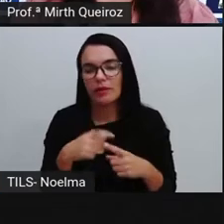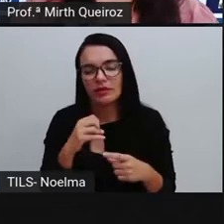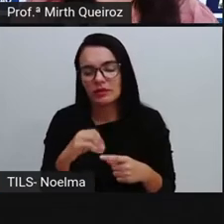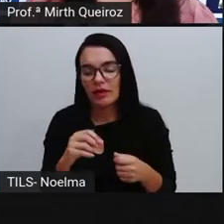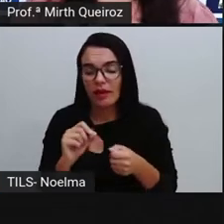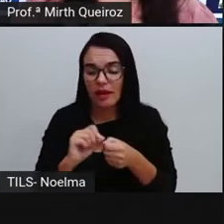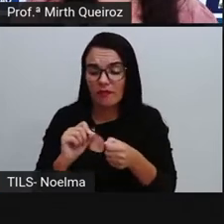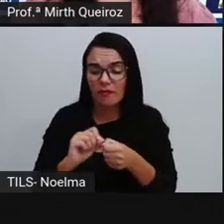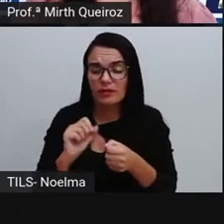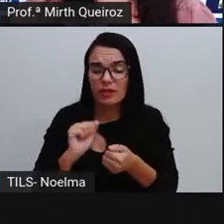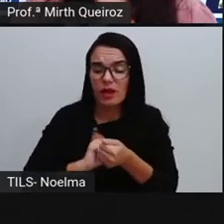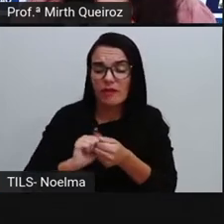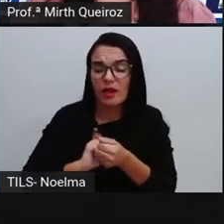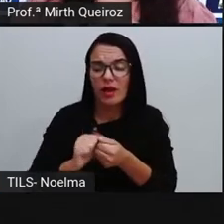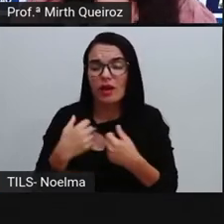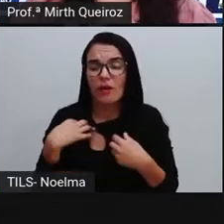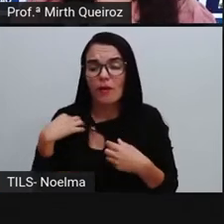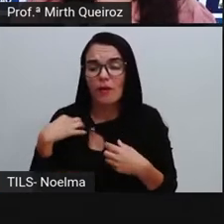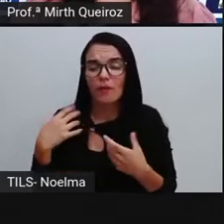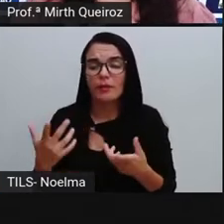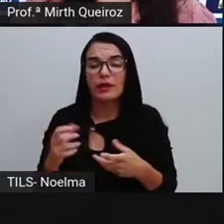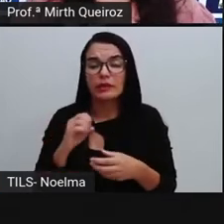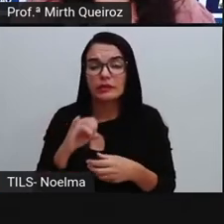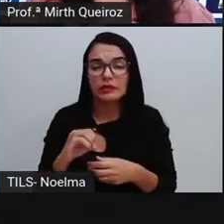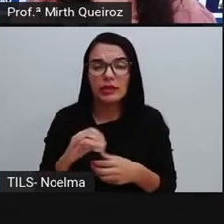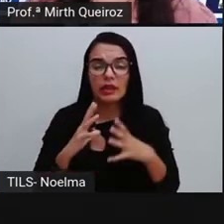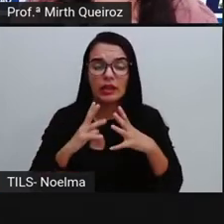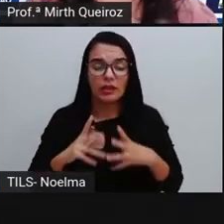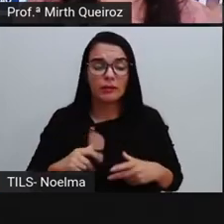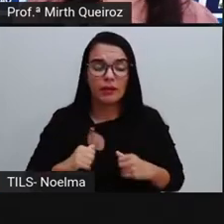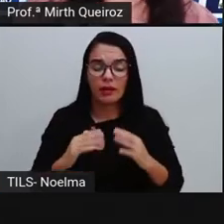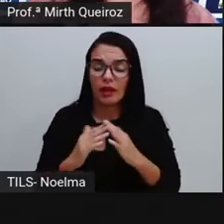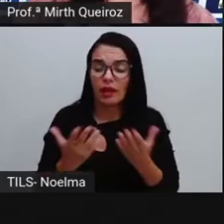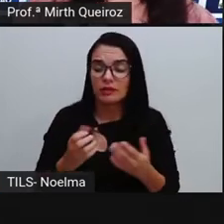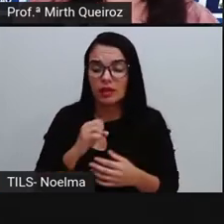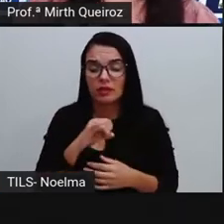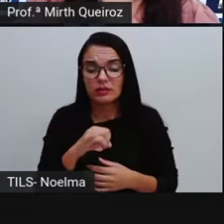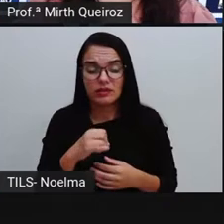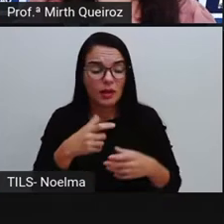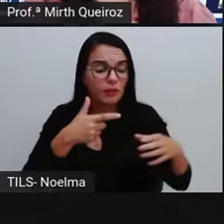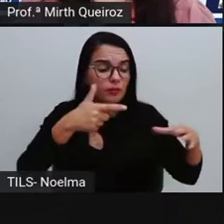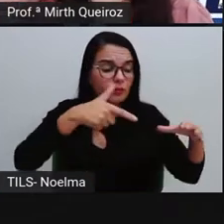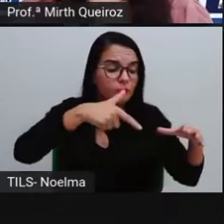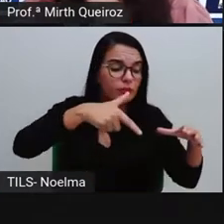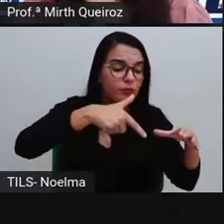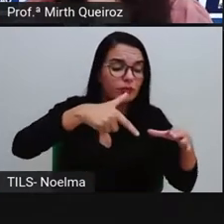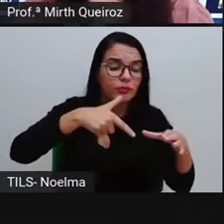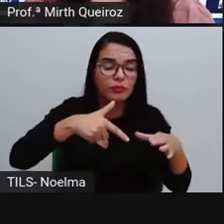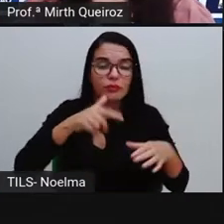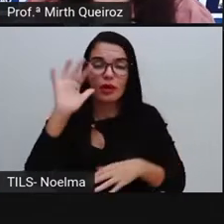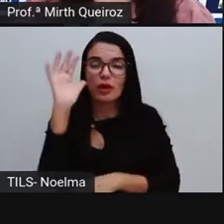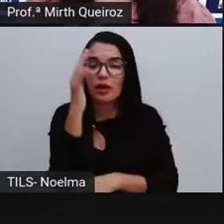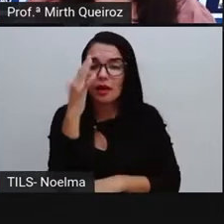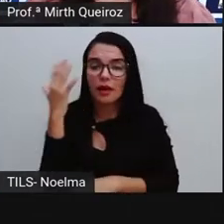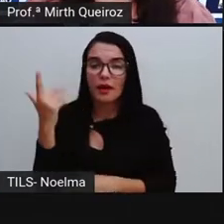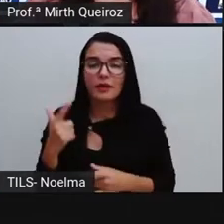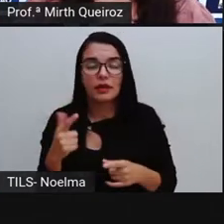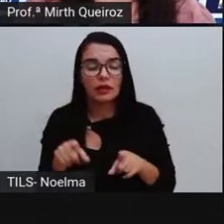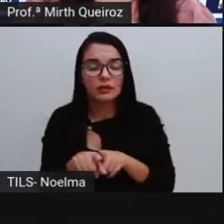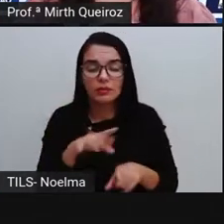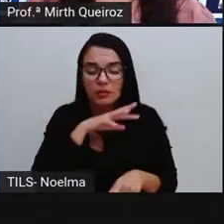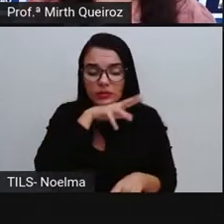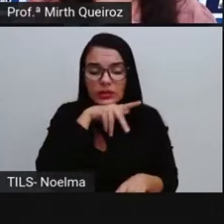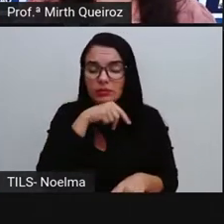vai precisar ingerir essa água, então a água está presente o tempo todo. Você vai regar as plantas, você precisa dar água para os animais,